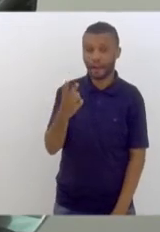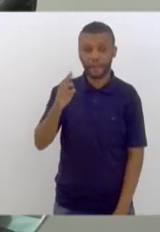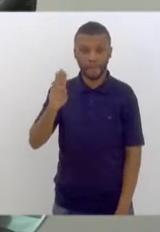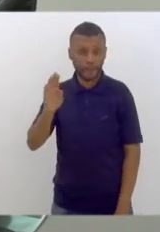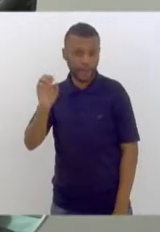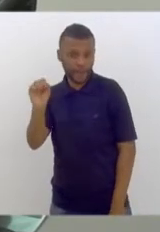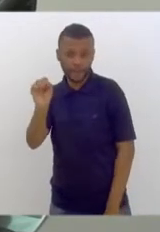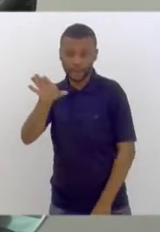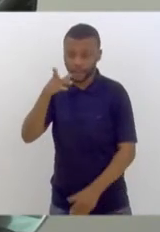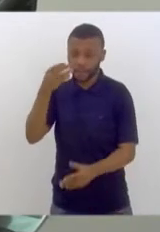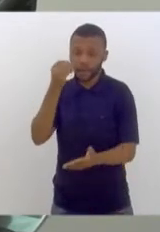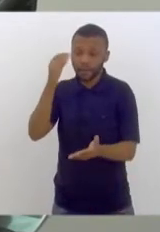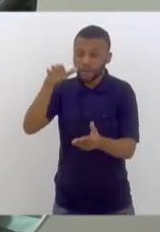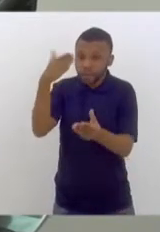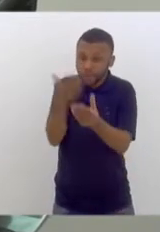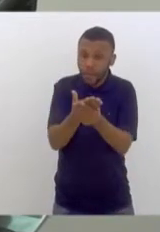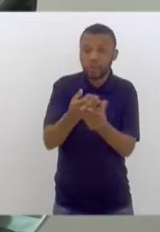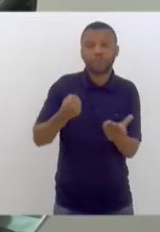do processo SEI